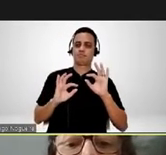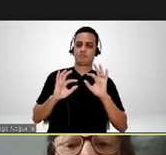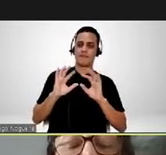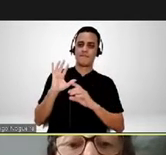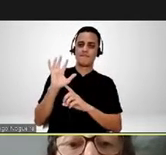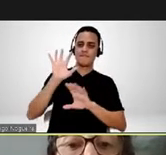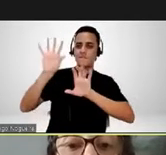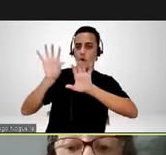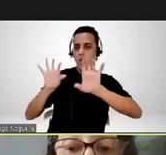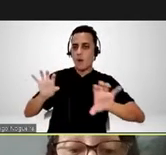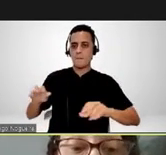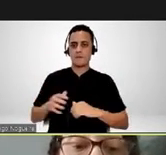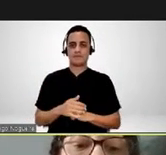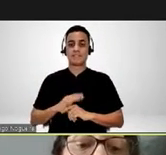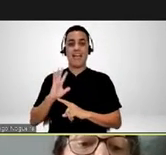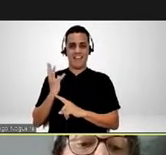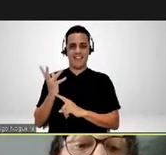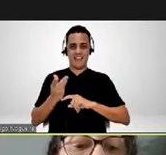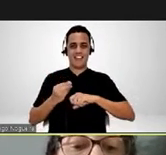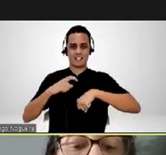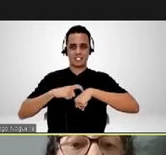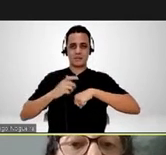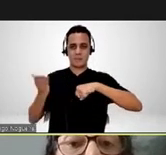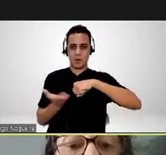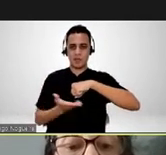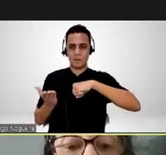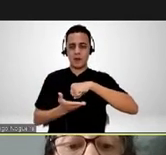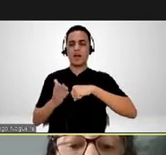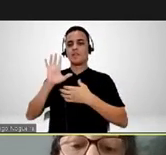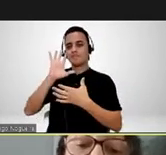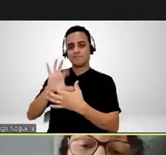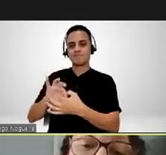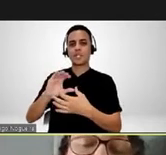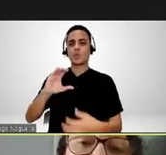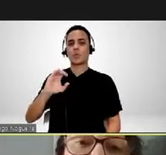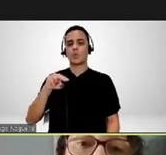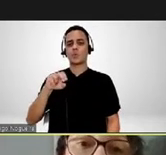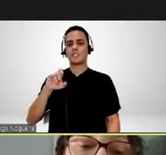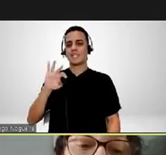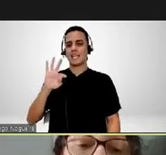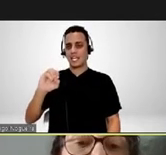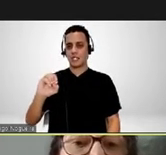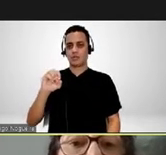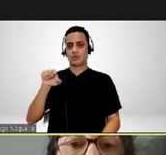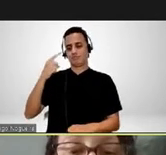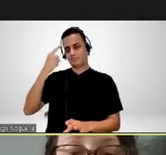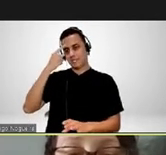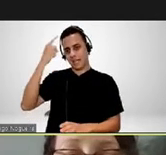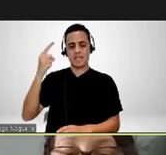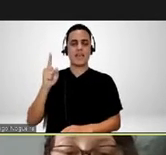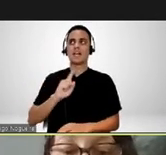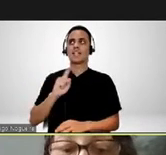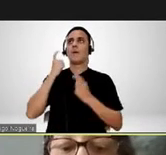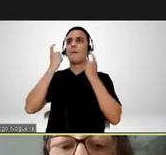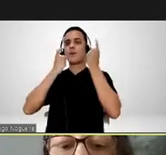arte contemporânea valoriza o conceito, a atitude e a ideia do objeto de arte, não necessariamente seu resultado